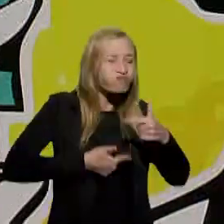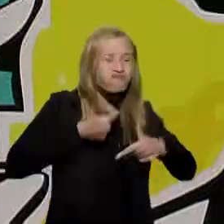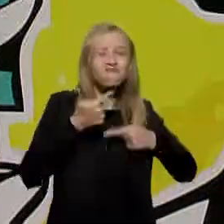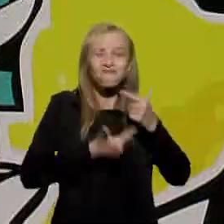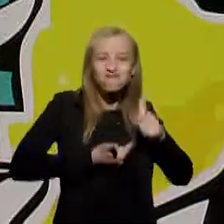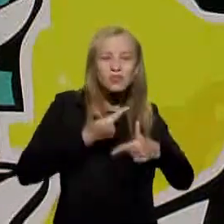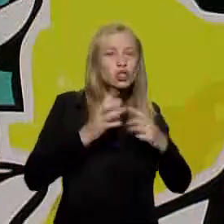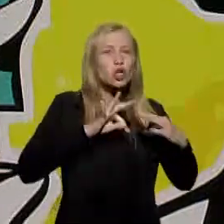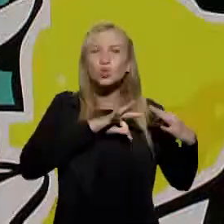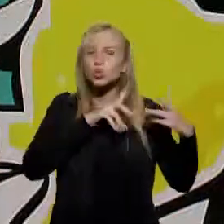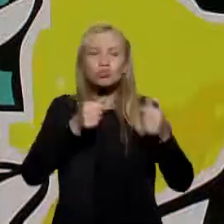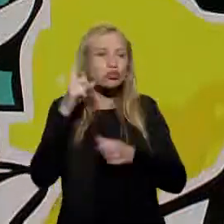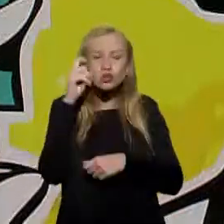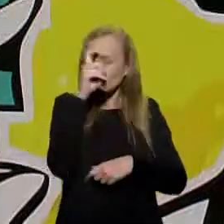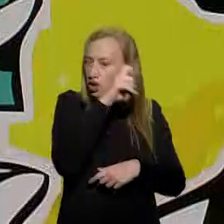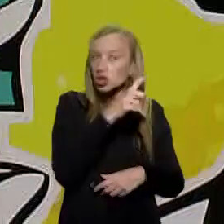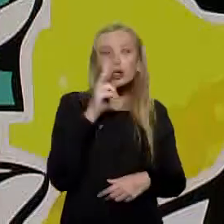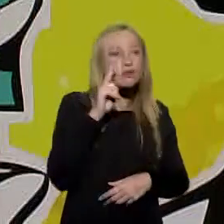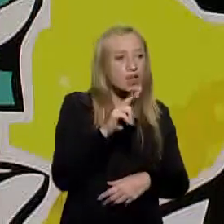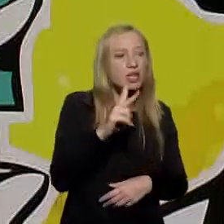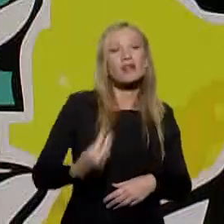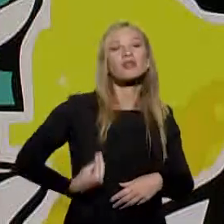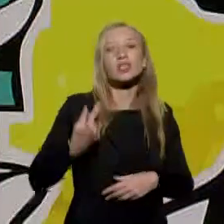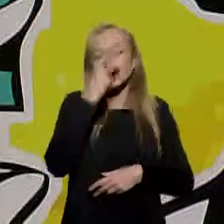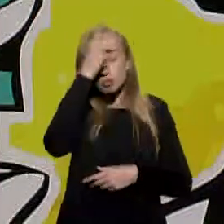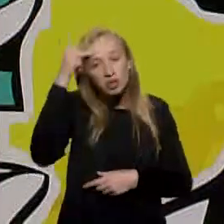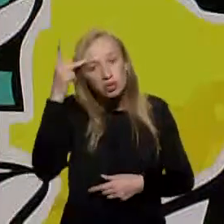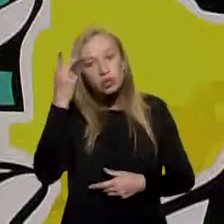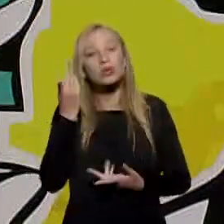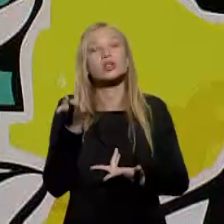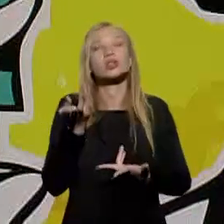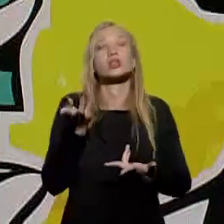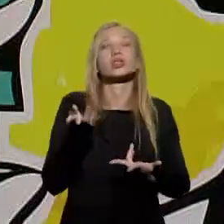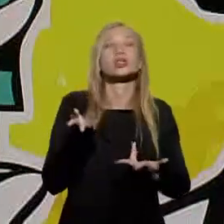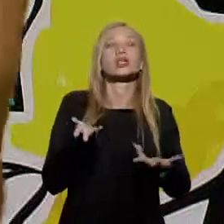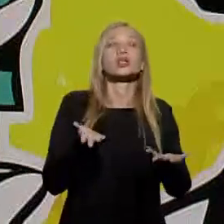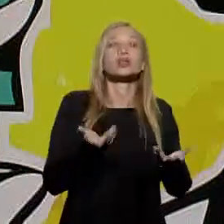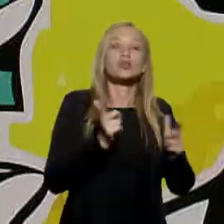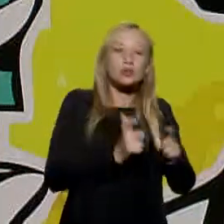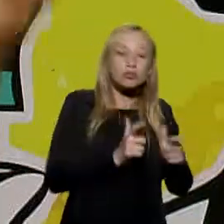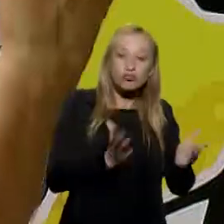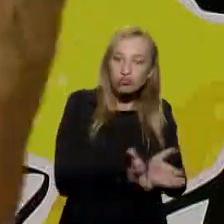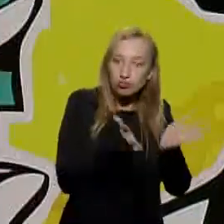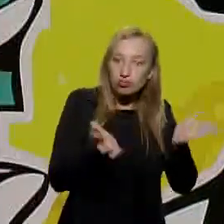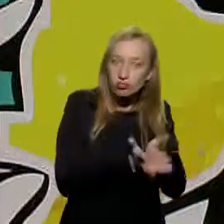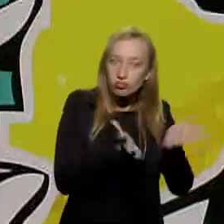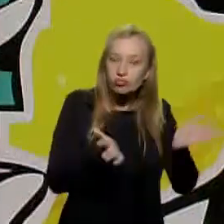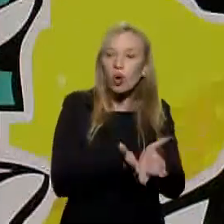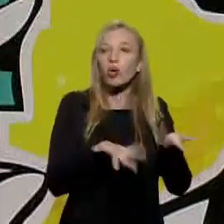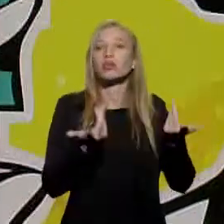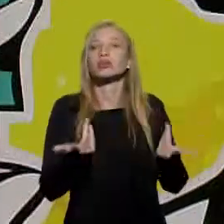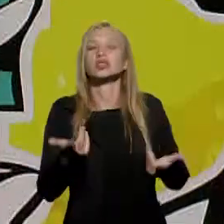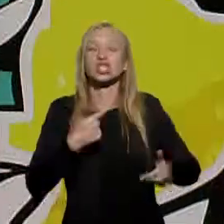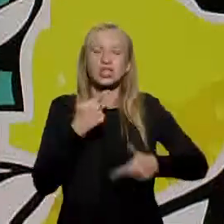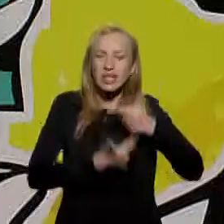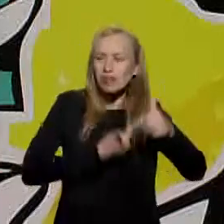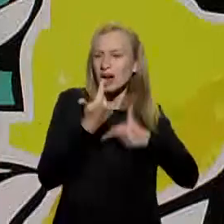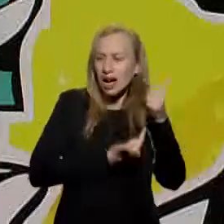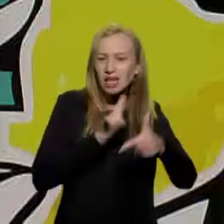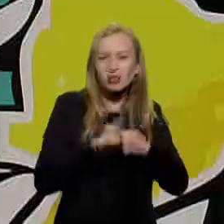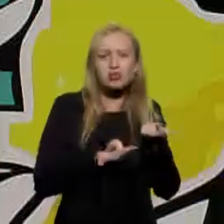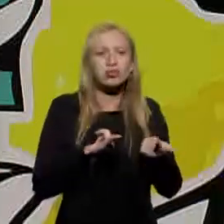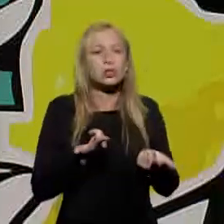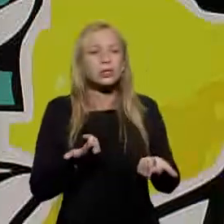tudo aquilo de difícil que a gente vê na vida das pessoas nas periferias das grandes cidades é uma vida de muito